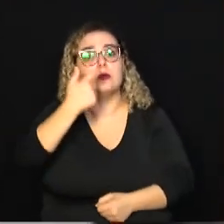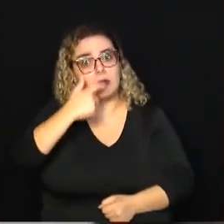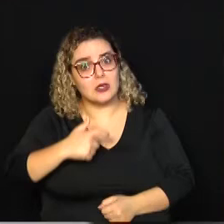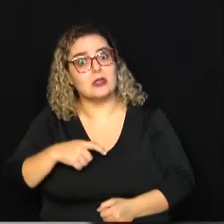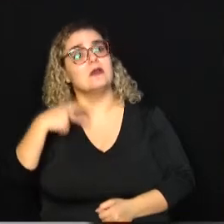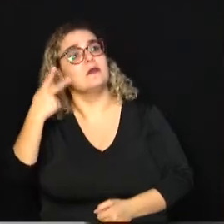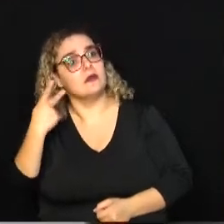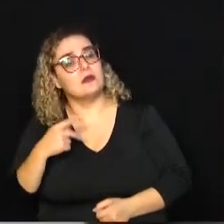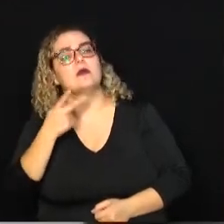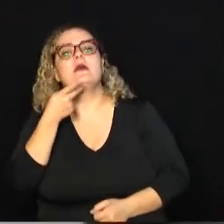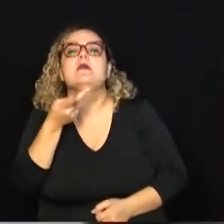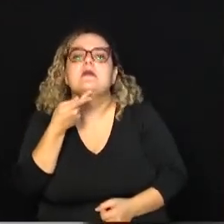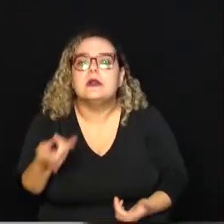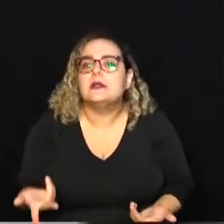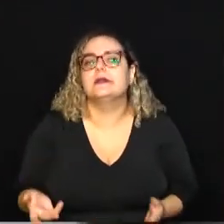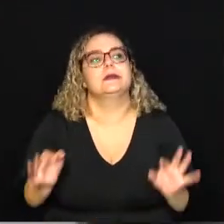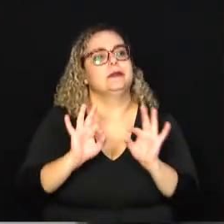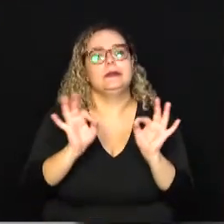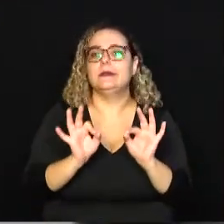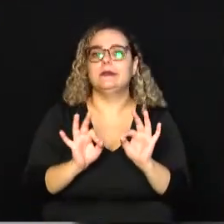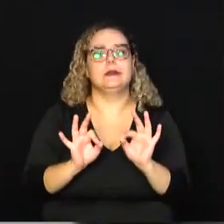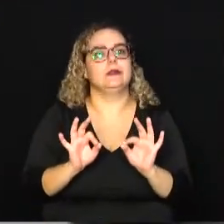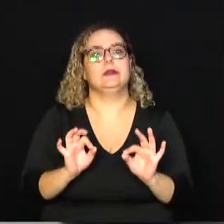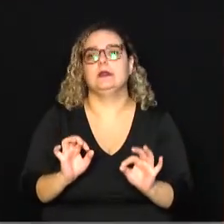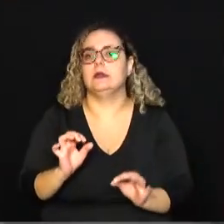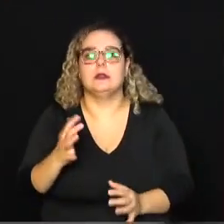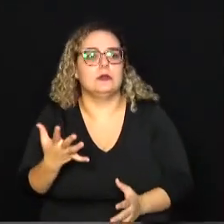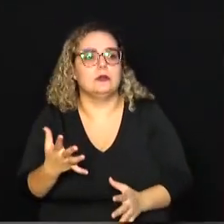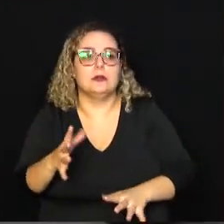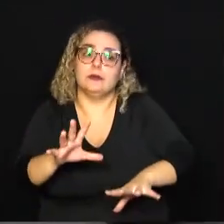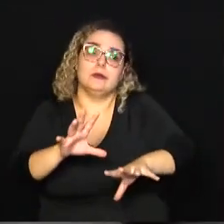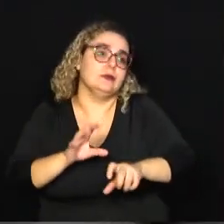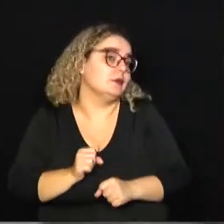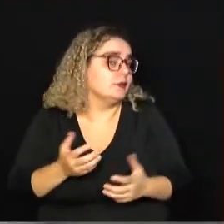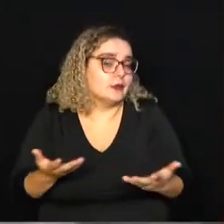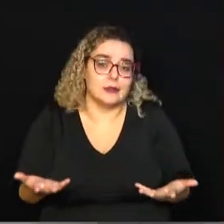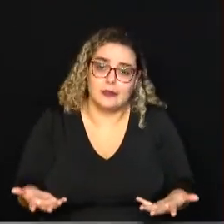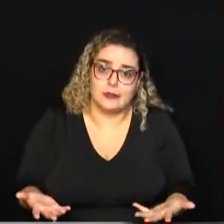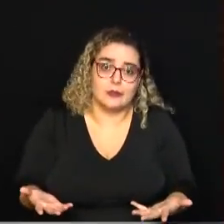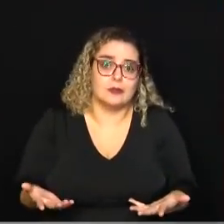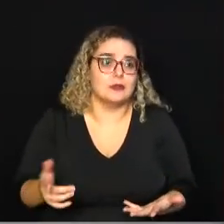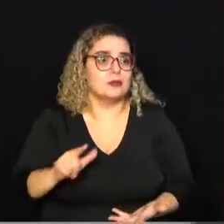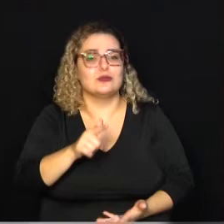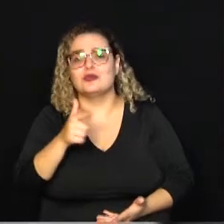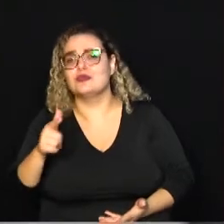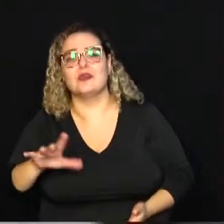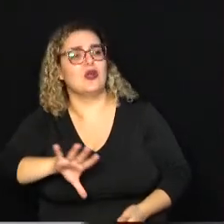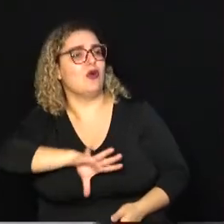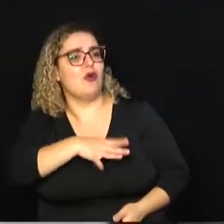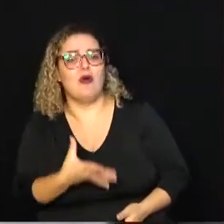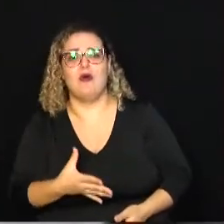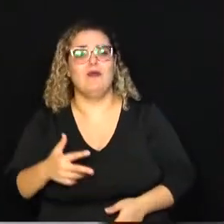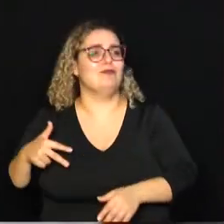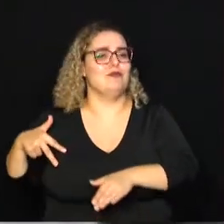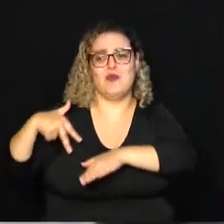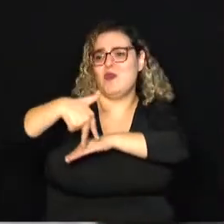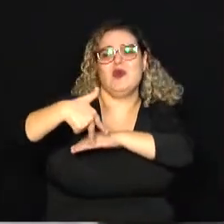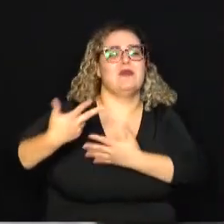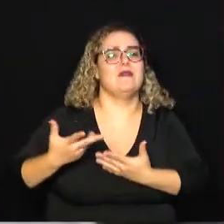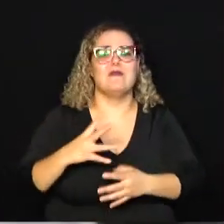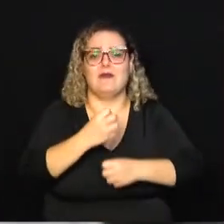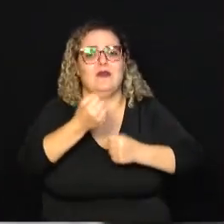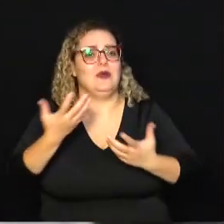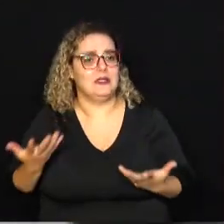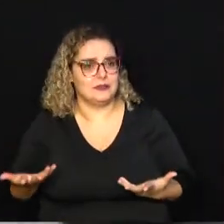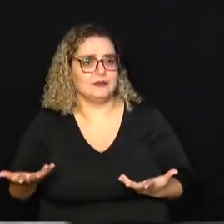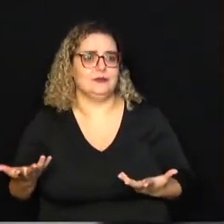o fato é que essa medida não foi adotada da maneira como poderia. Não se teve coragem, protagonismo, vontade, força para fazer isso. É difícil, a gente